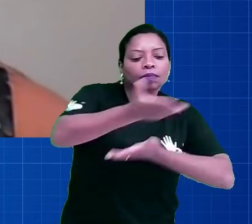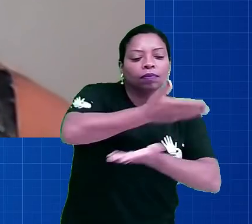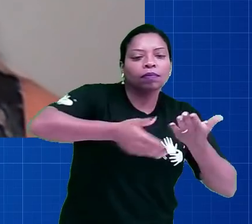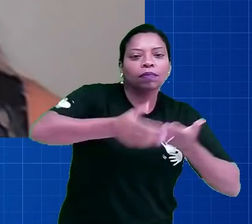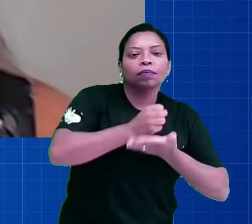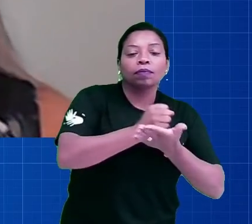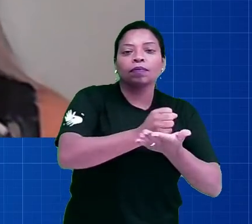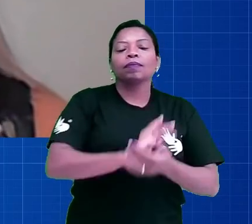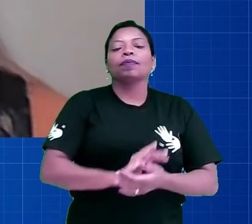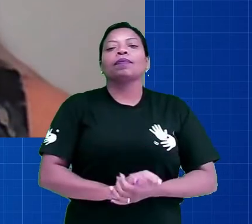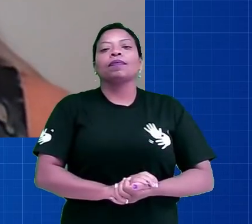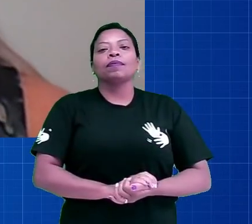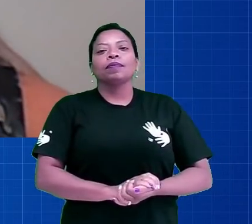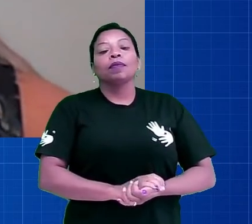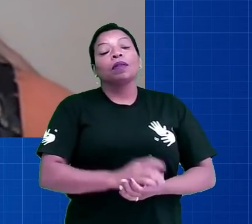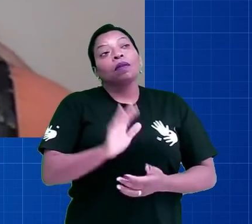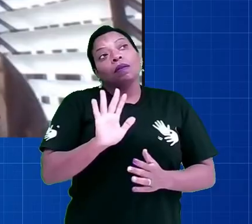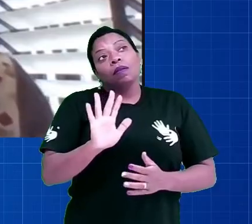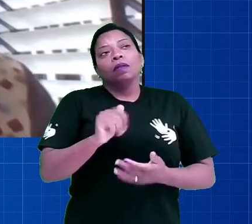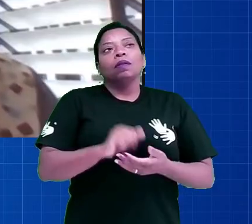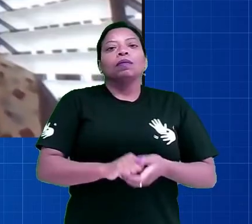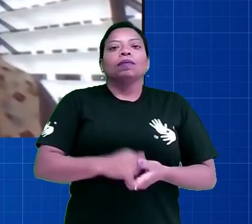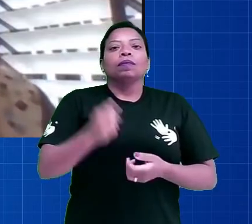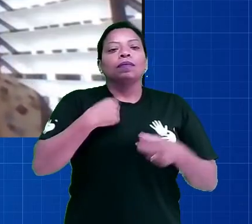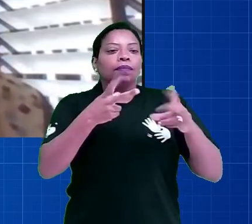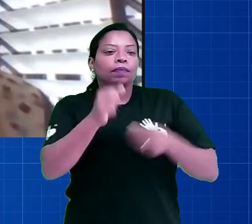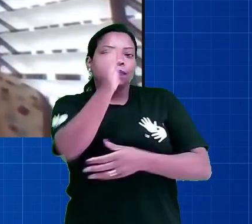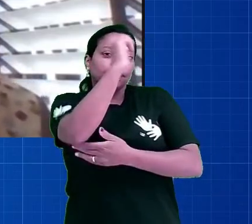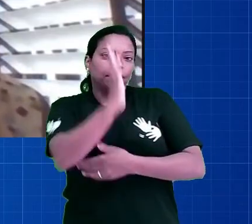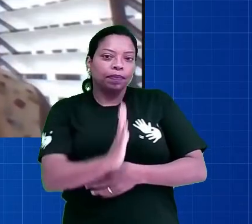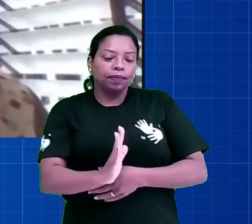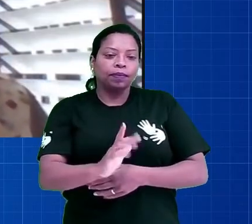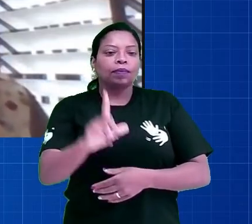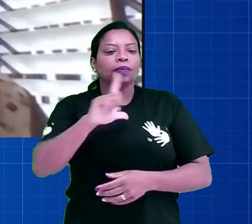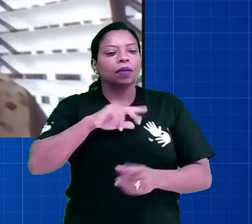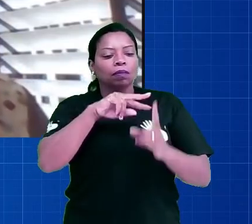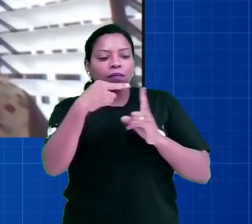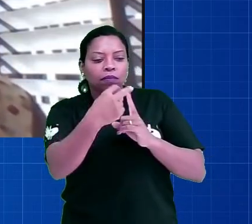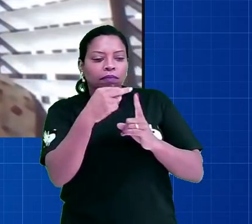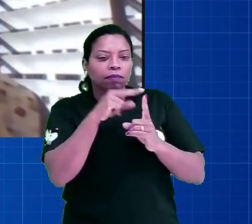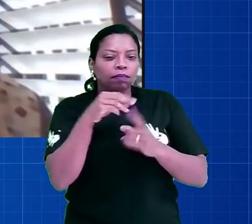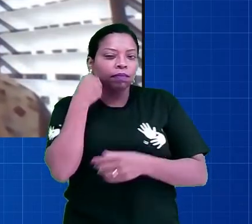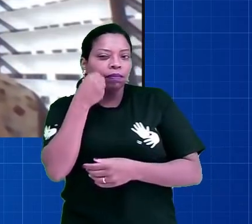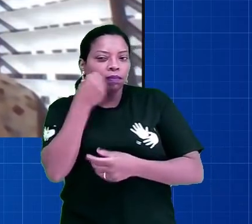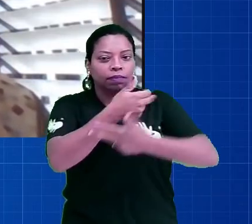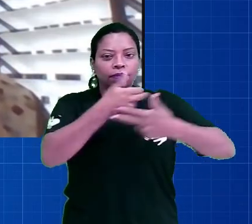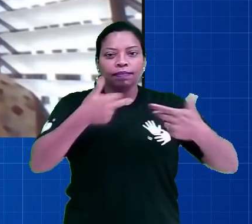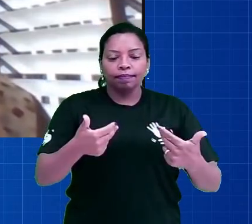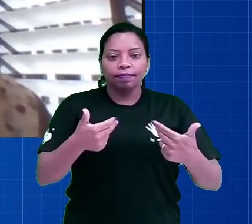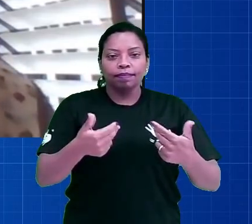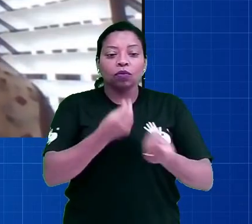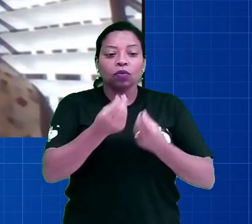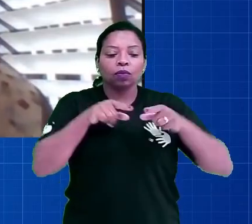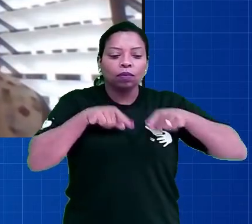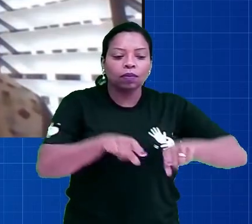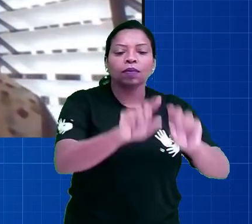com essas práticas colaborativas. Bom, gente, o que a gente percebe no Brasil é que a perspectiva,